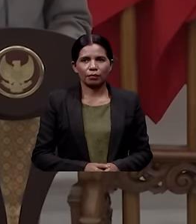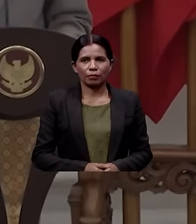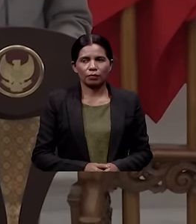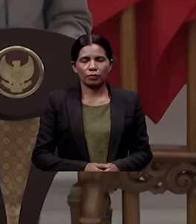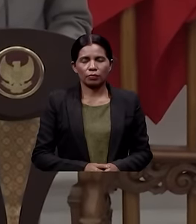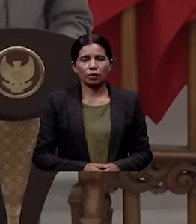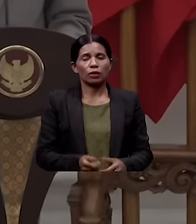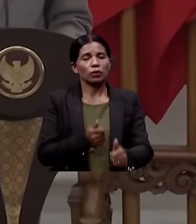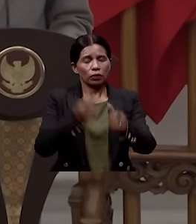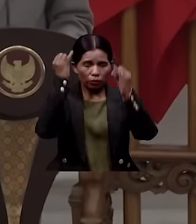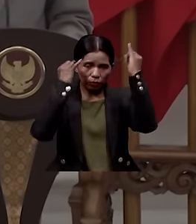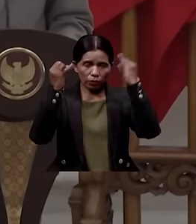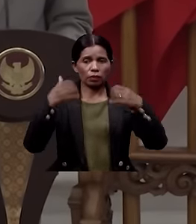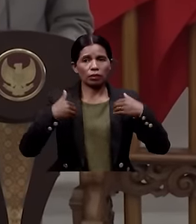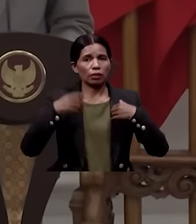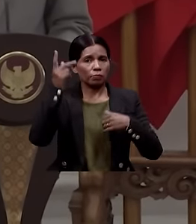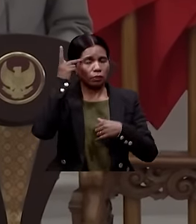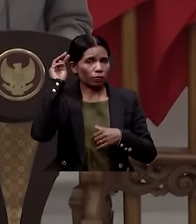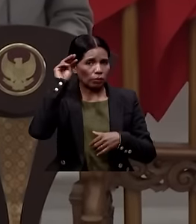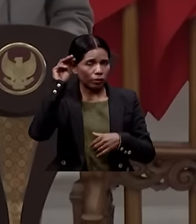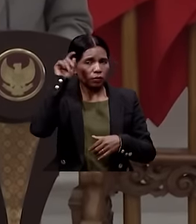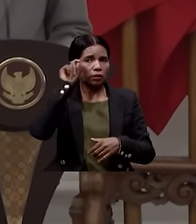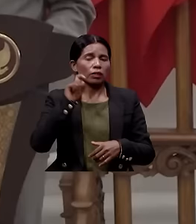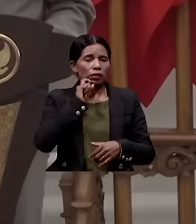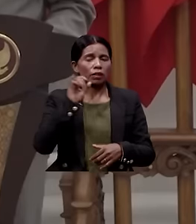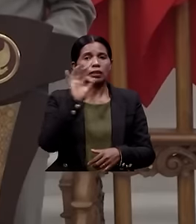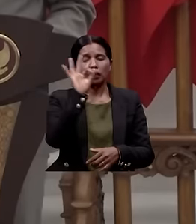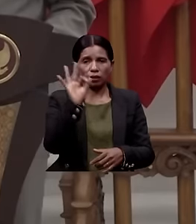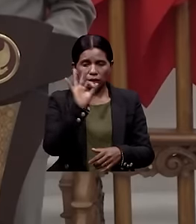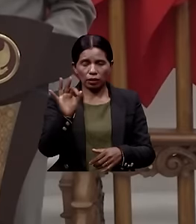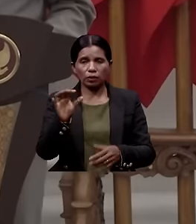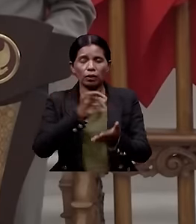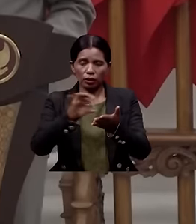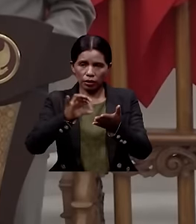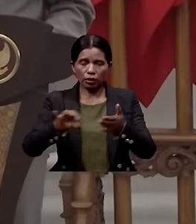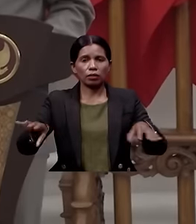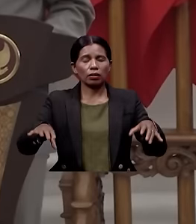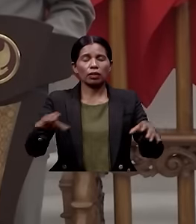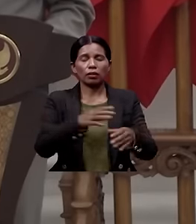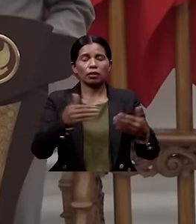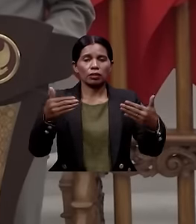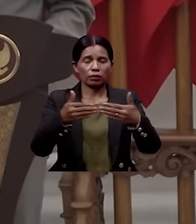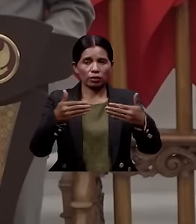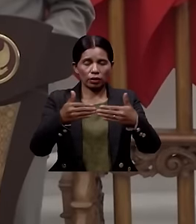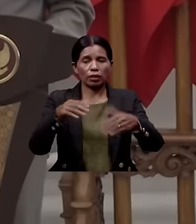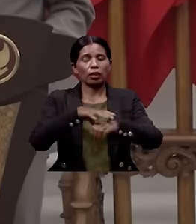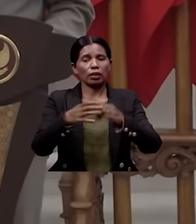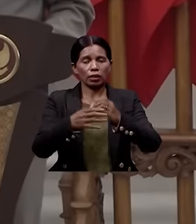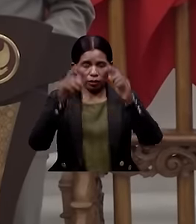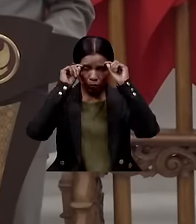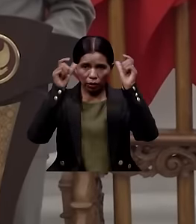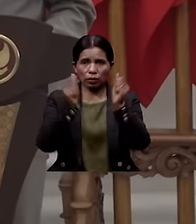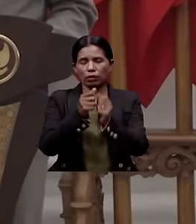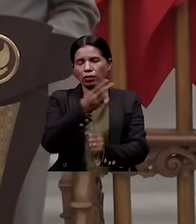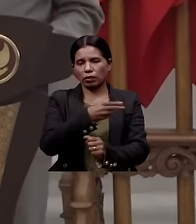Tuir informação lebe ia katak, primeiro-ministro Kairala Sanana Guzmão e a sexta ne atu assina acordo tratado fronteira terrestre entre Timor-Leste e Indonésia e